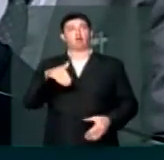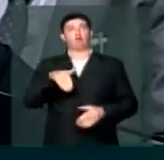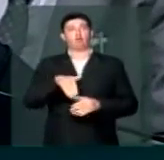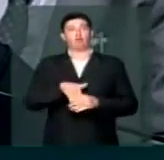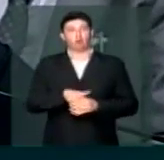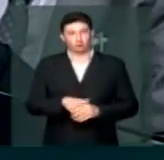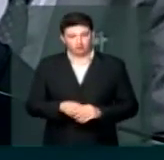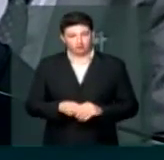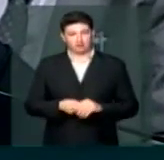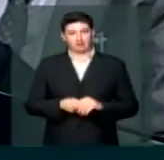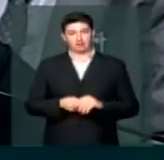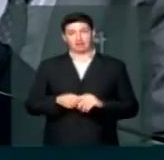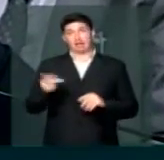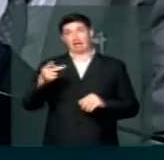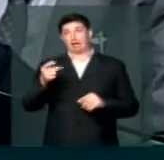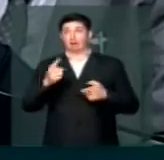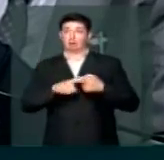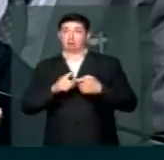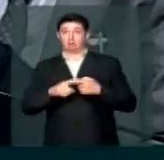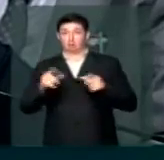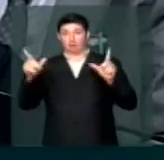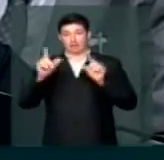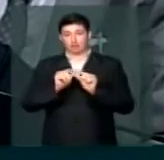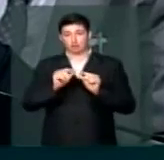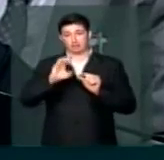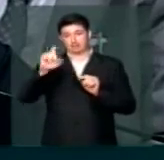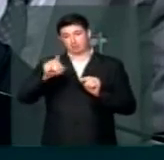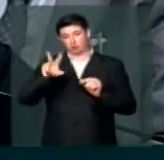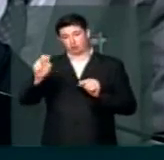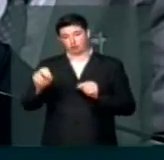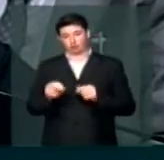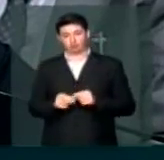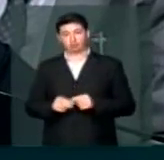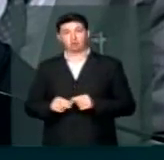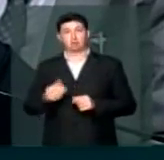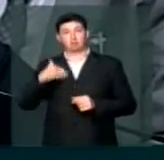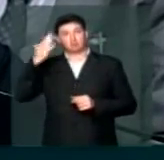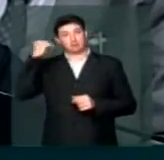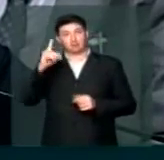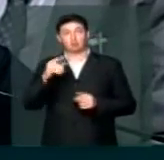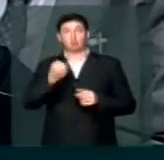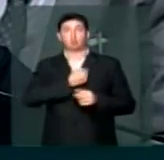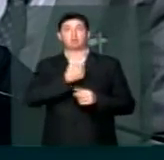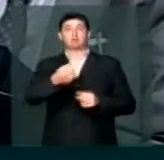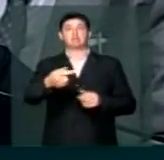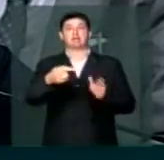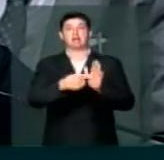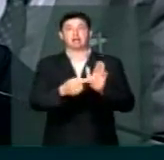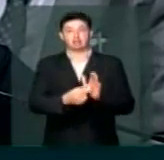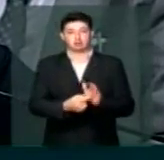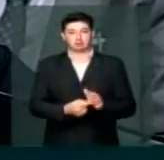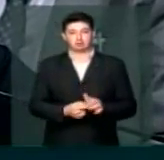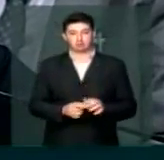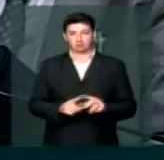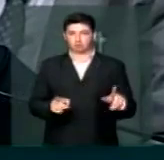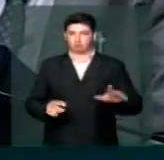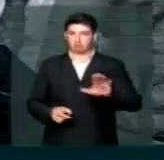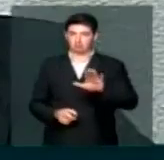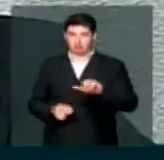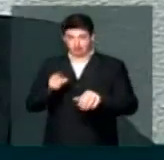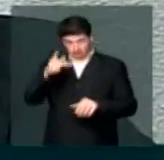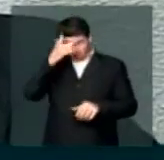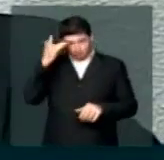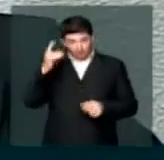votou errado porque votou com resumo, com omissão do item 7 do parecer jurídico. O senhor não considera que essa